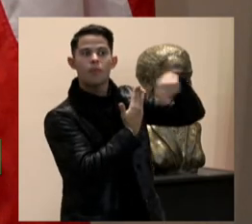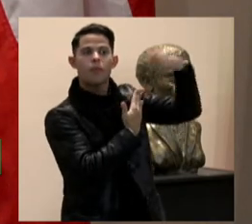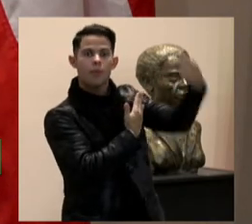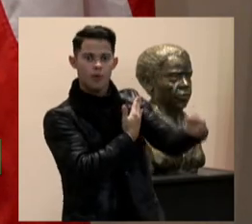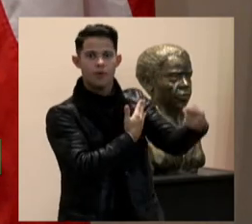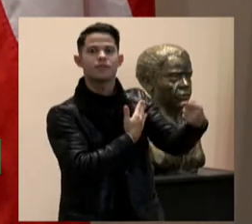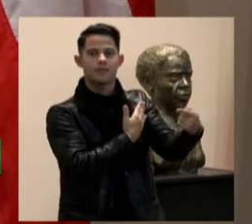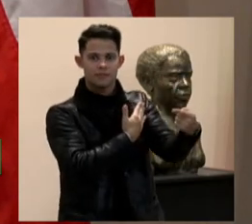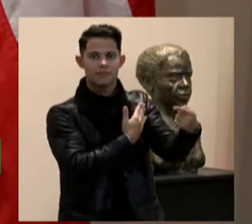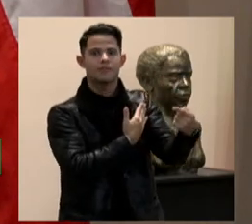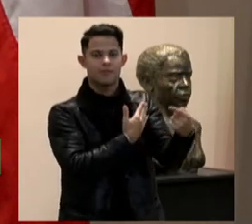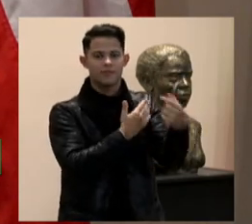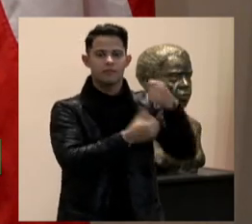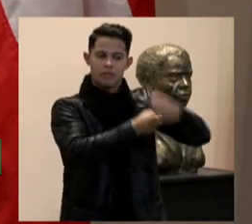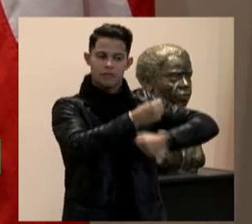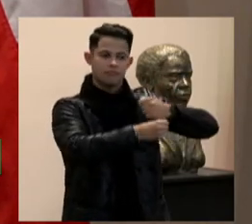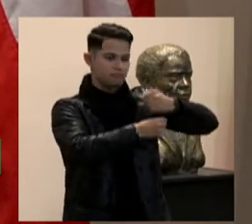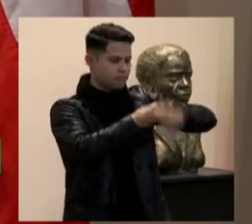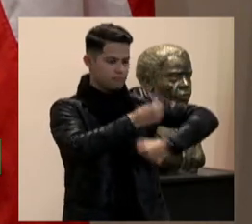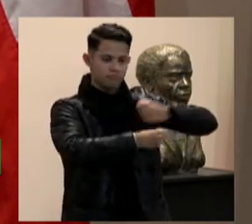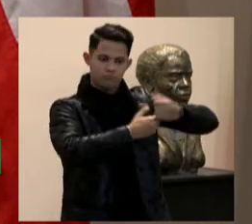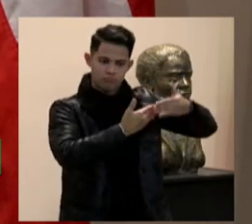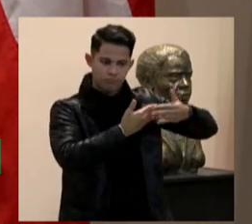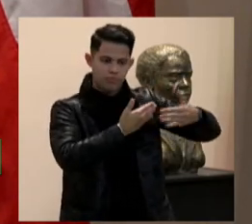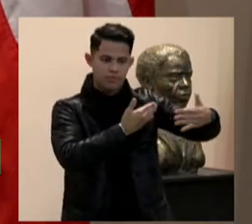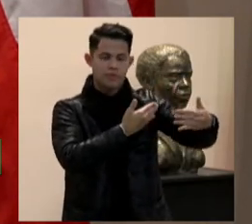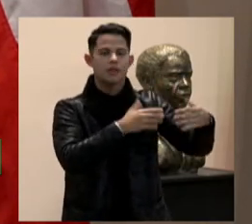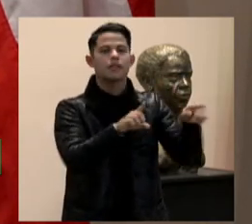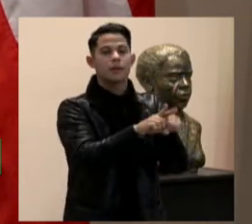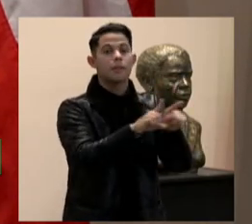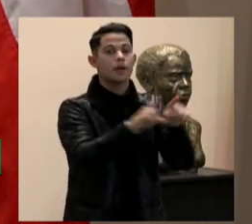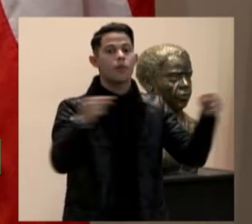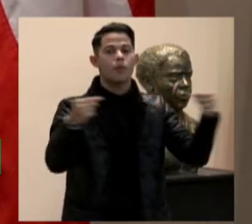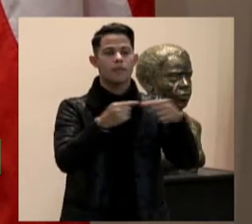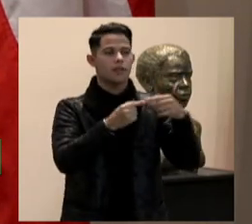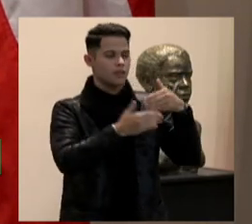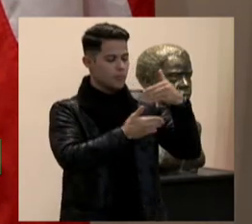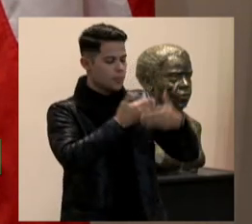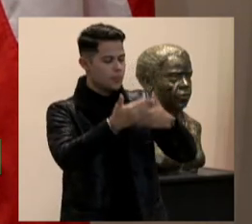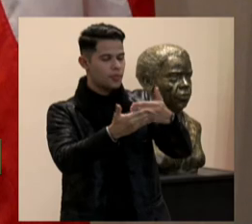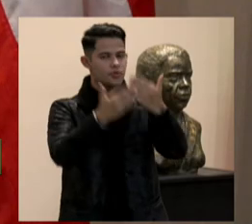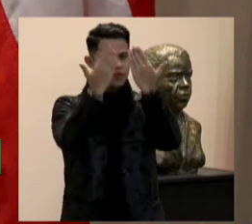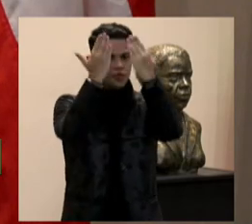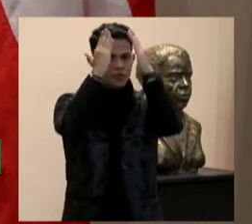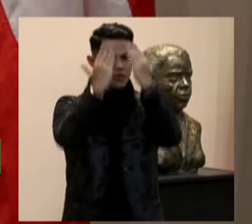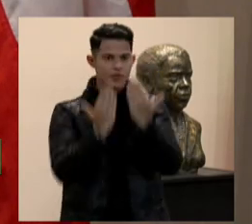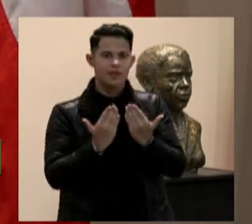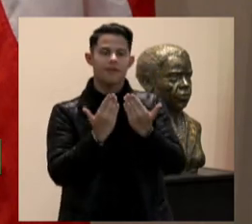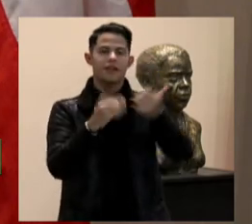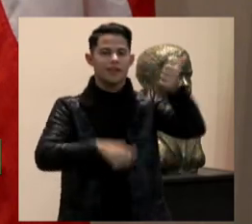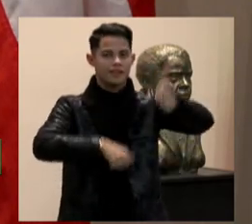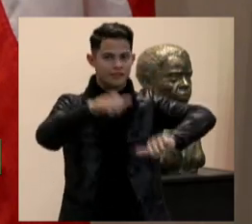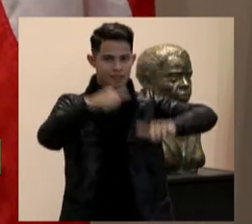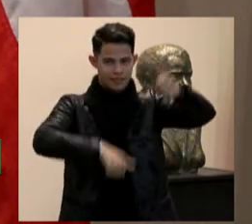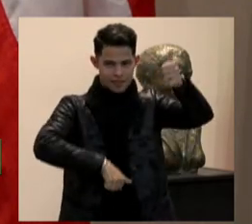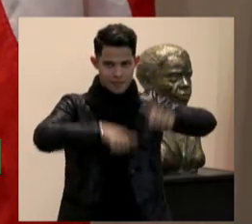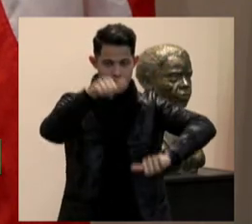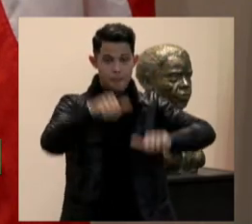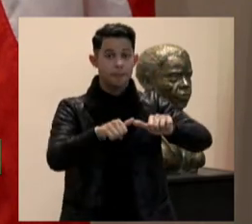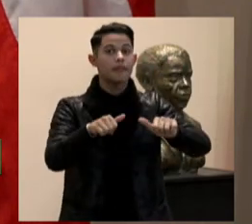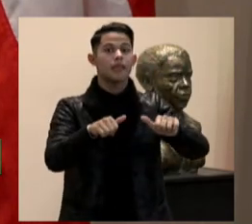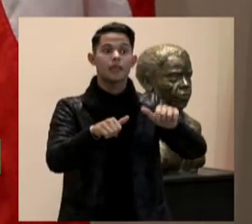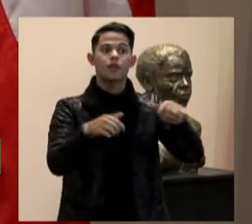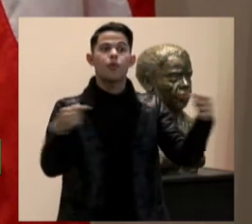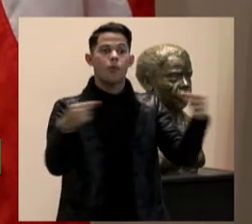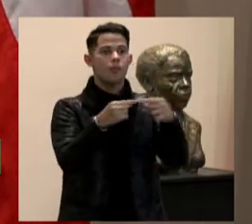e tem a ver também com os processos de avaliação, que dizem muito, que tem muita relação com o nosso